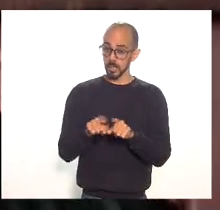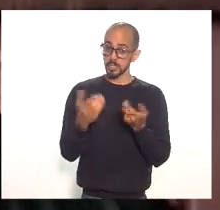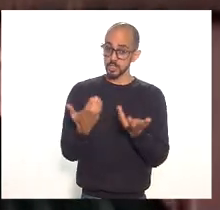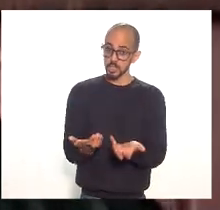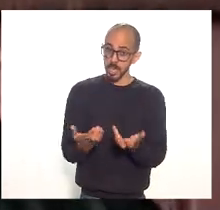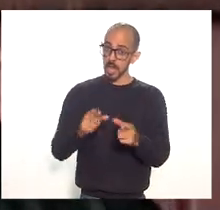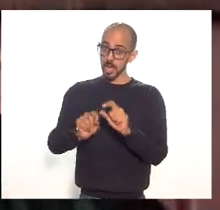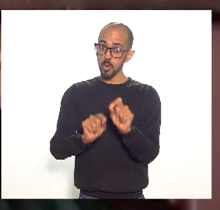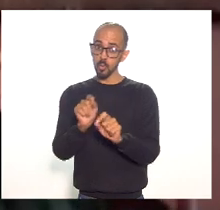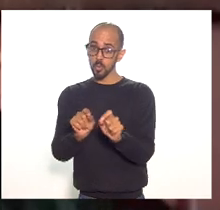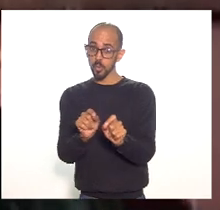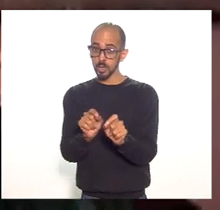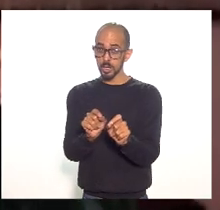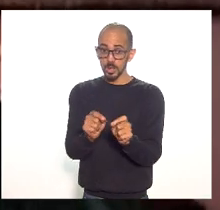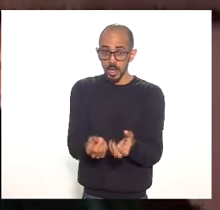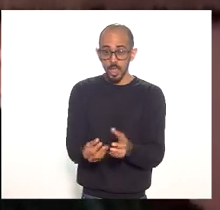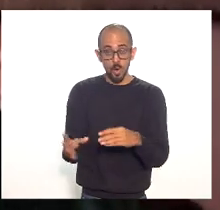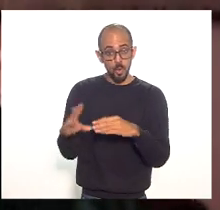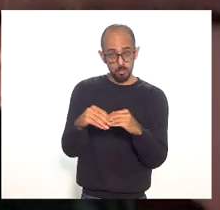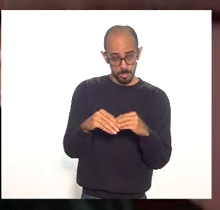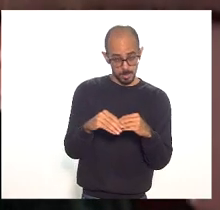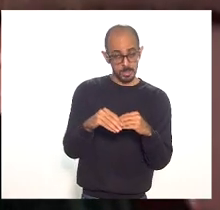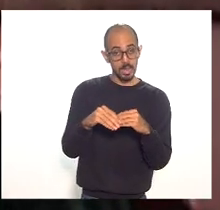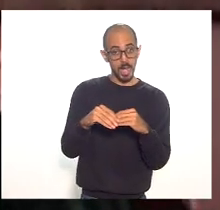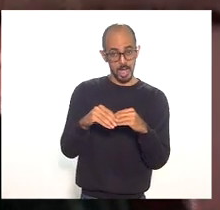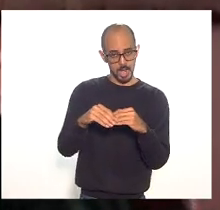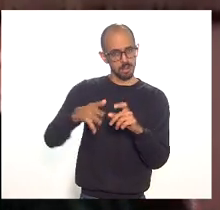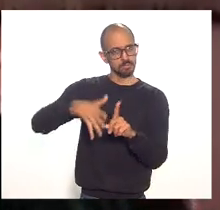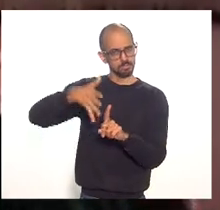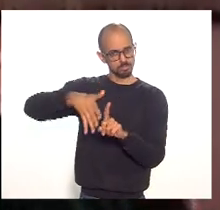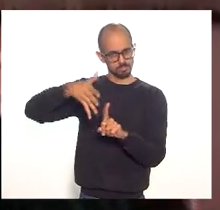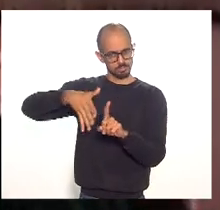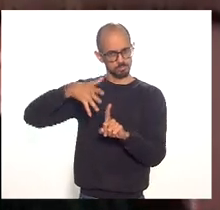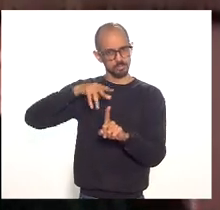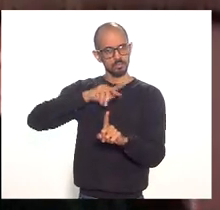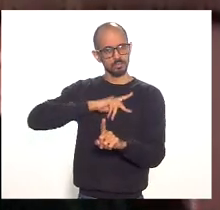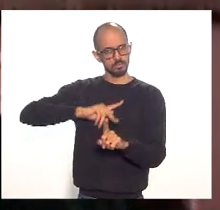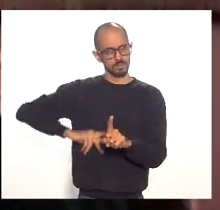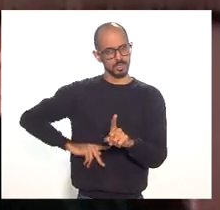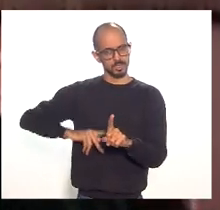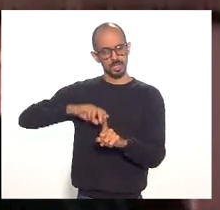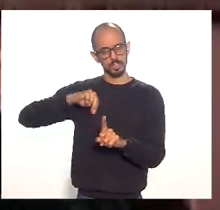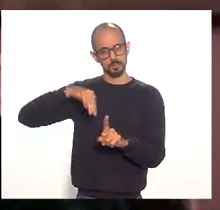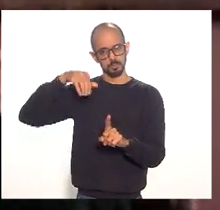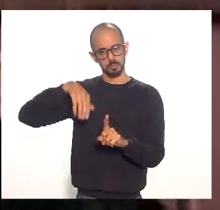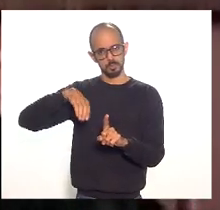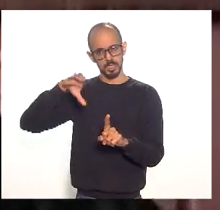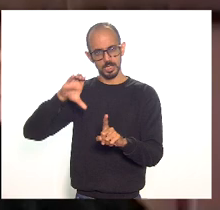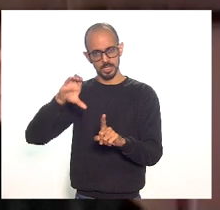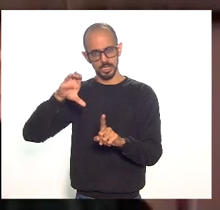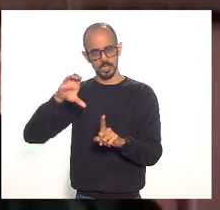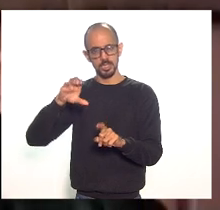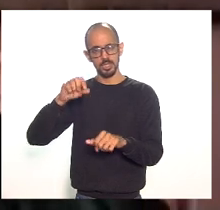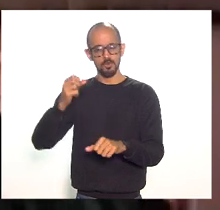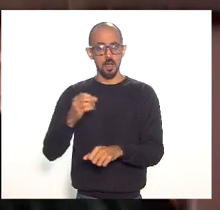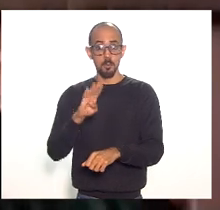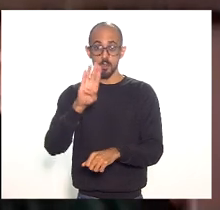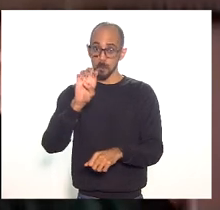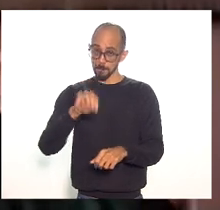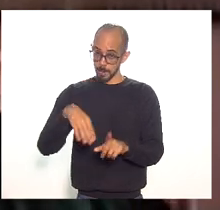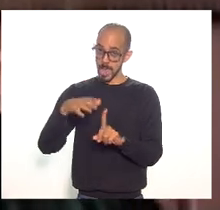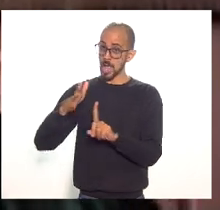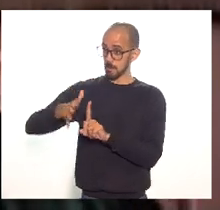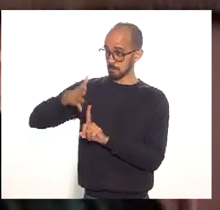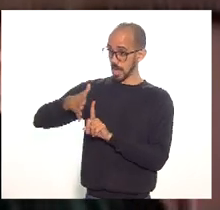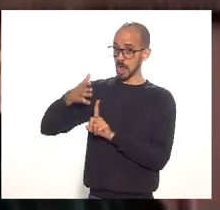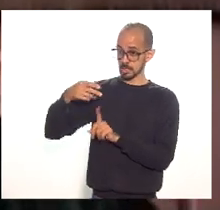pouco nessa discussão, complementando a discussão do nosso presidente, Carlos Mink, que foi muito bem aí nessa apresentação e